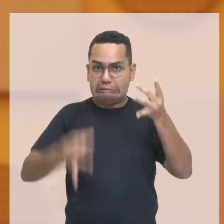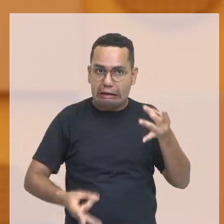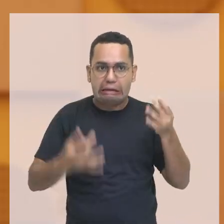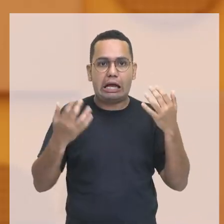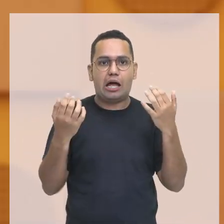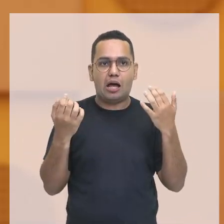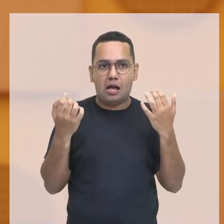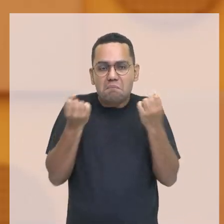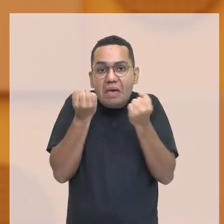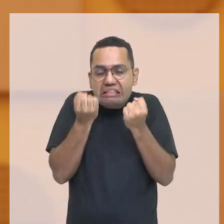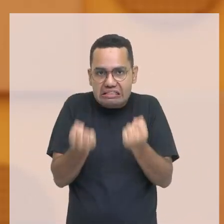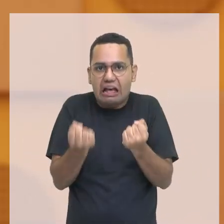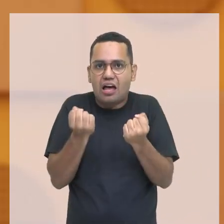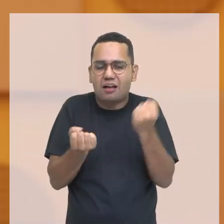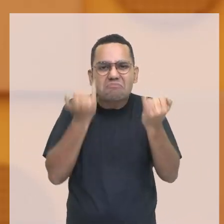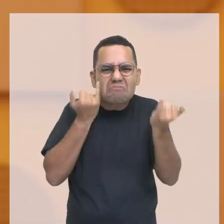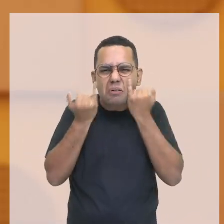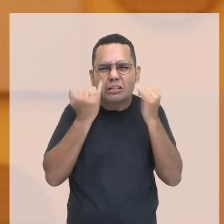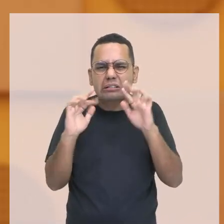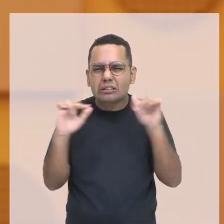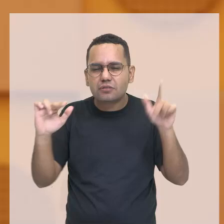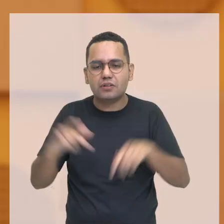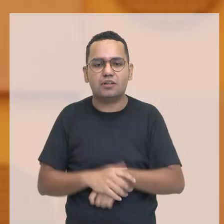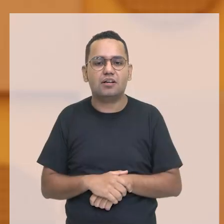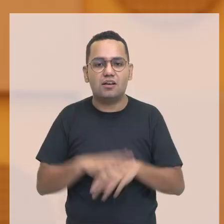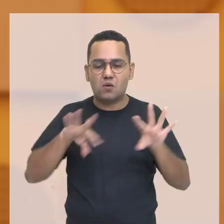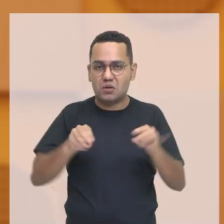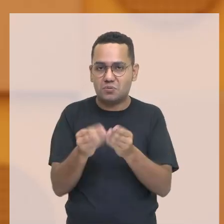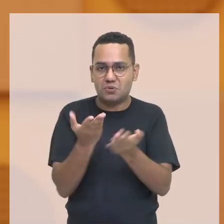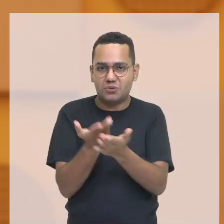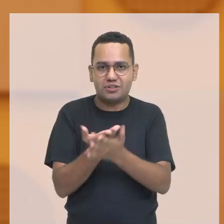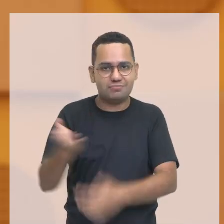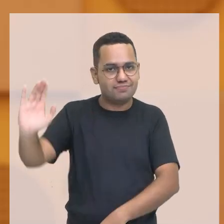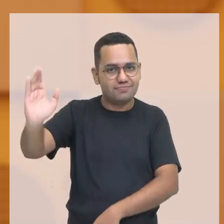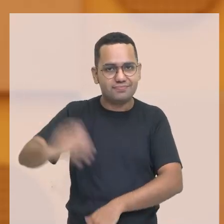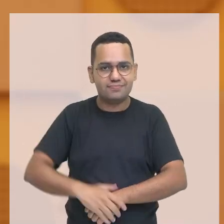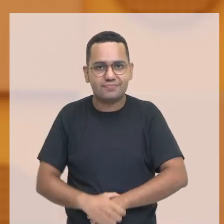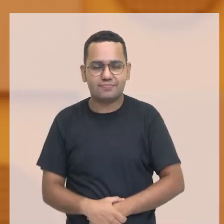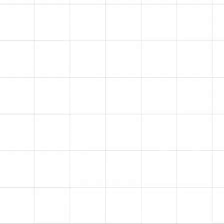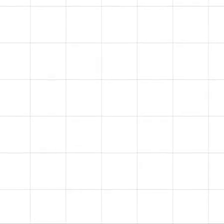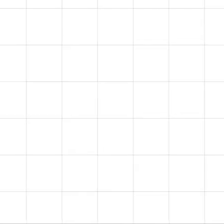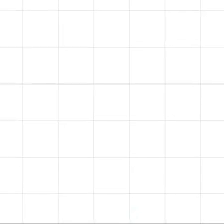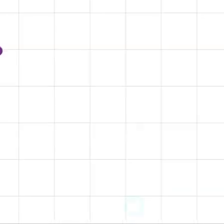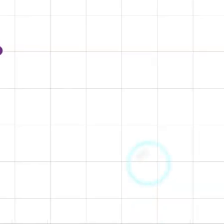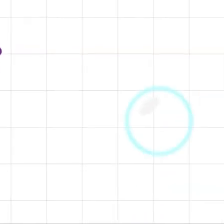assim bastante puxado, mas esta foi a nossa aula e até a próxima.